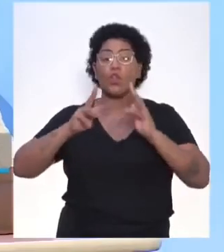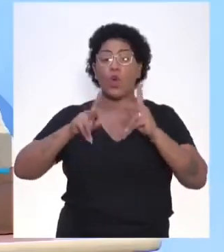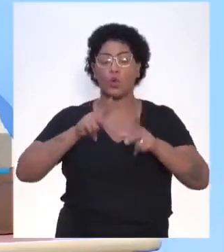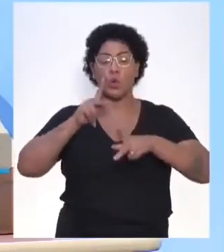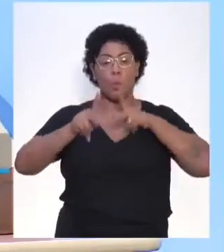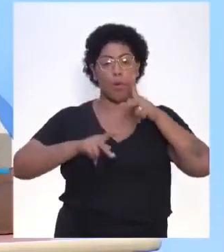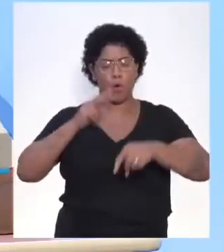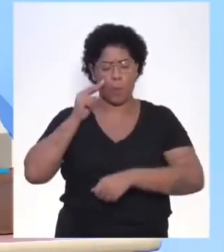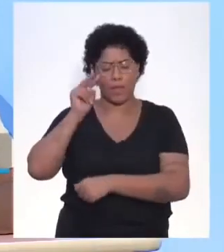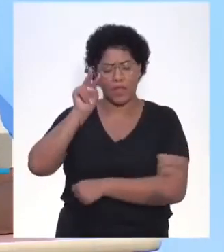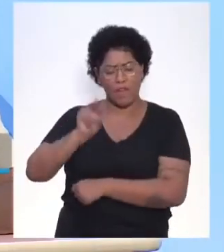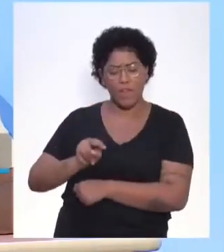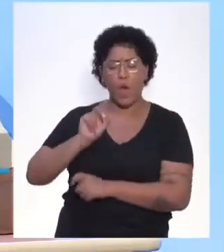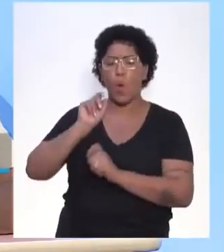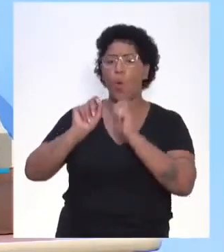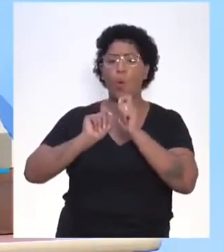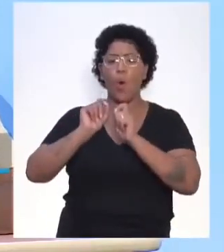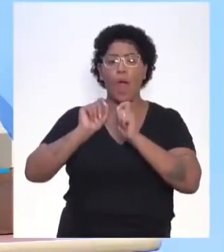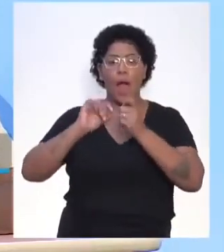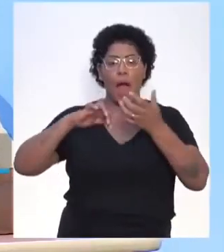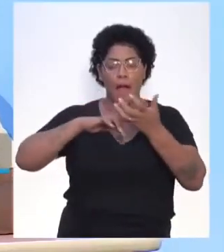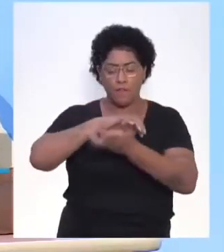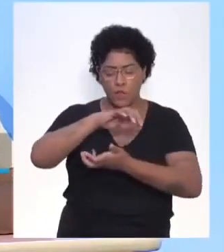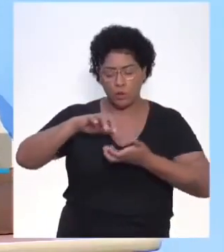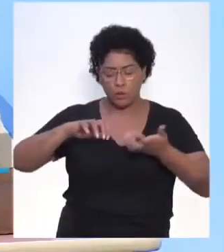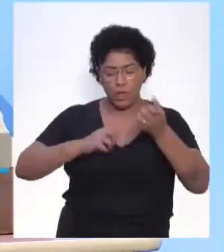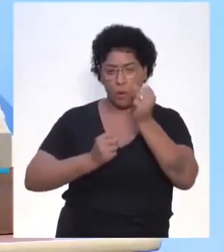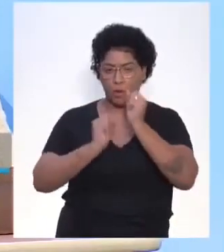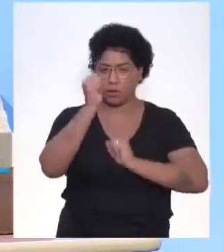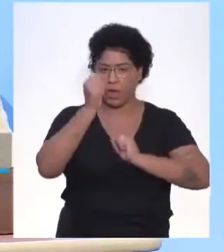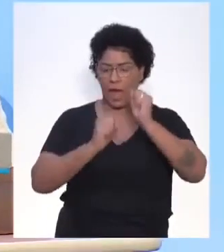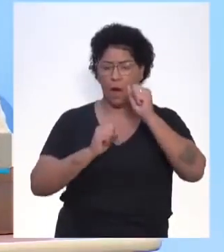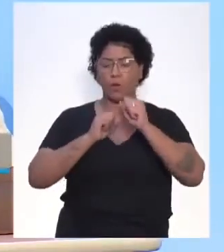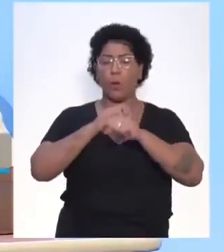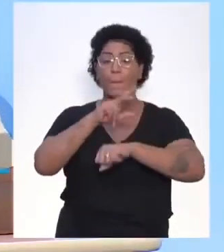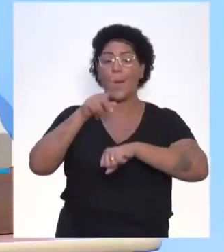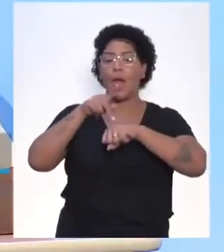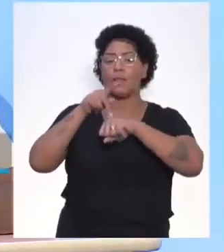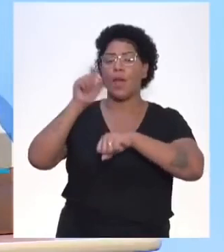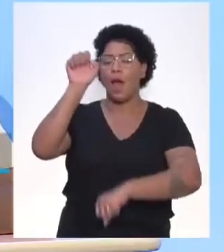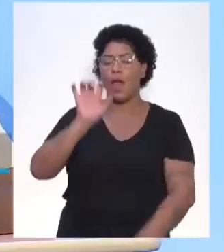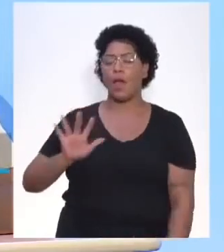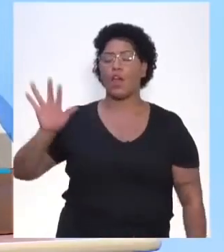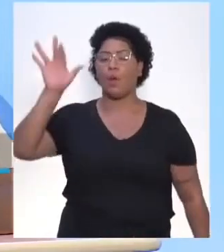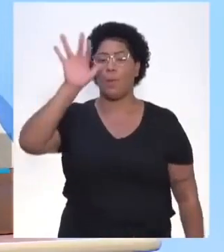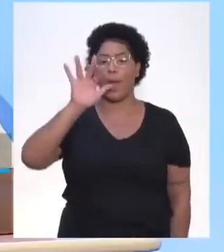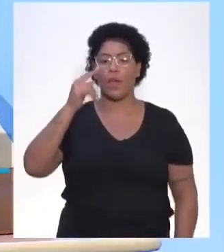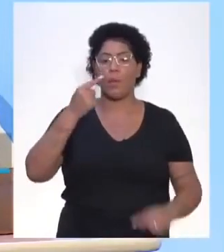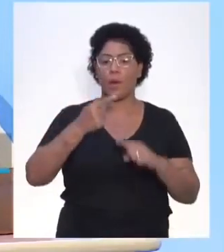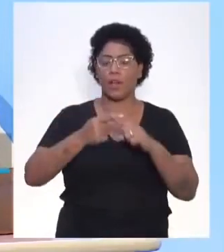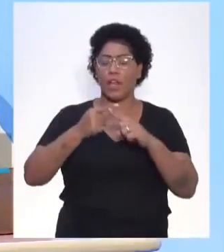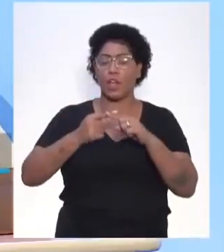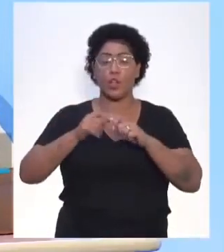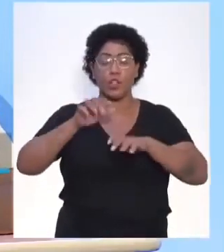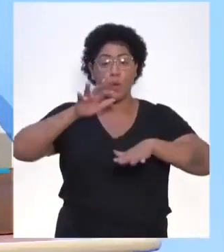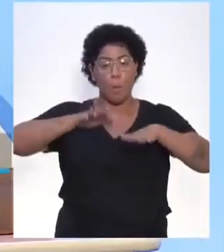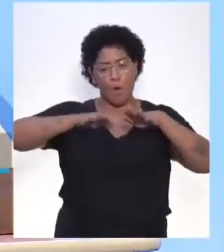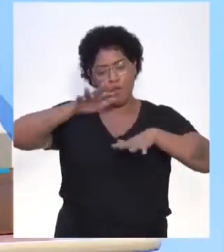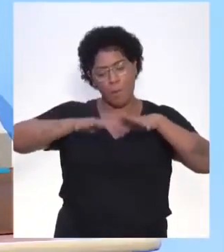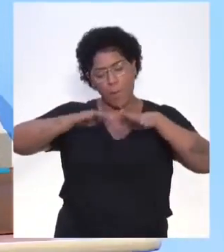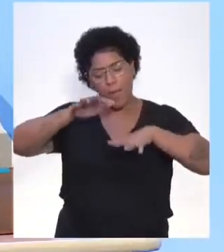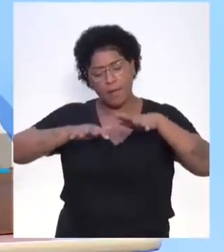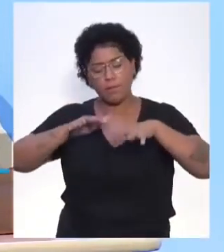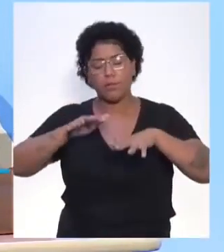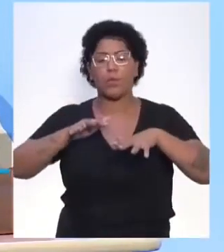europeias. Isso é muito importante ficar frisado aí para vocês, porque todo esse movimento do imperialismo,